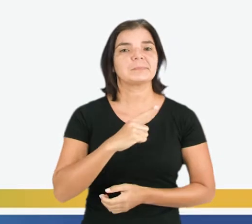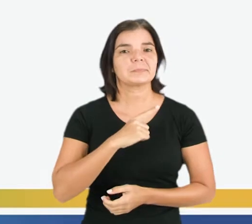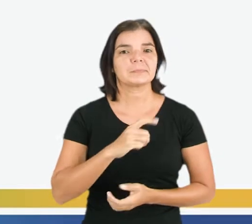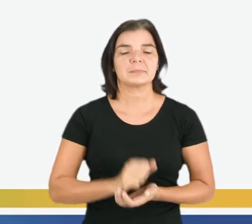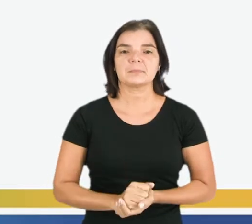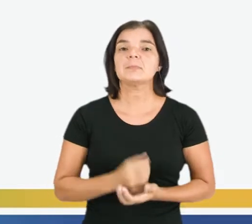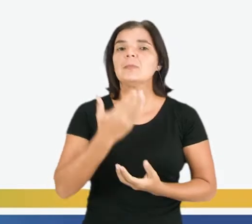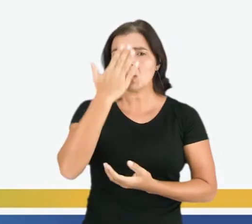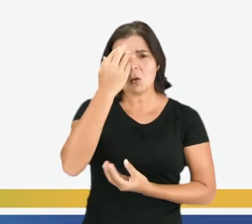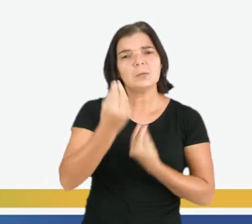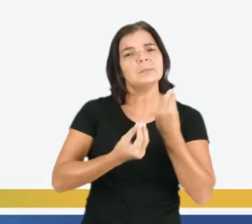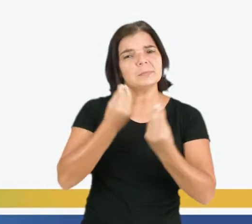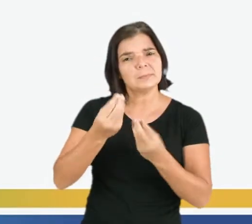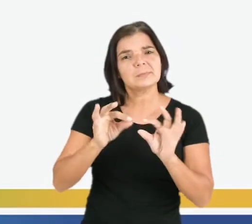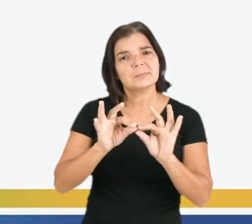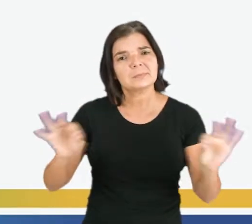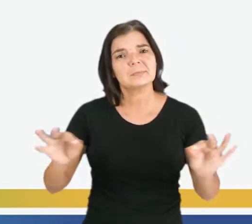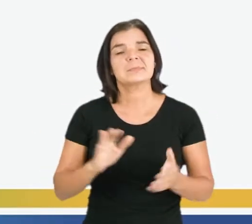sei como medir.